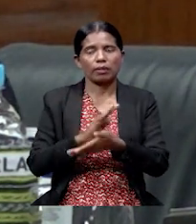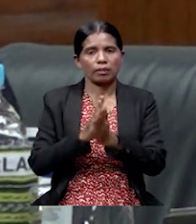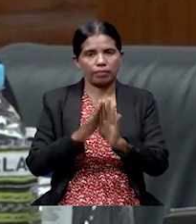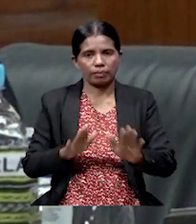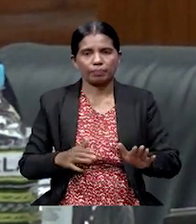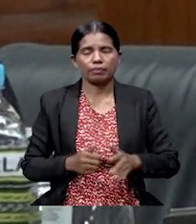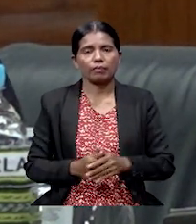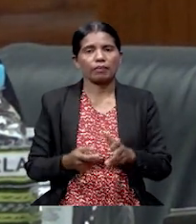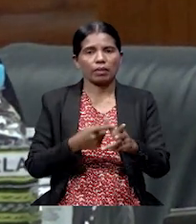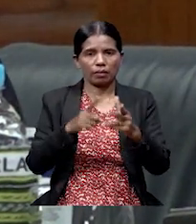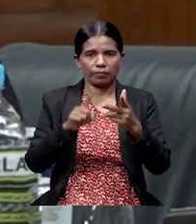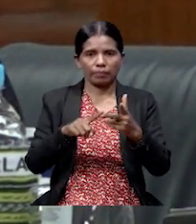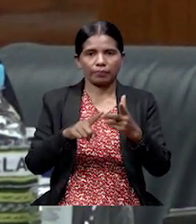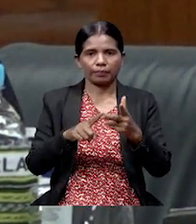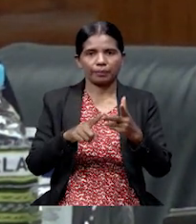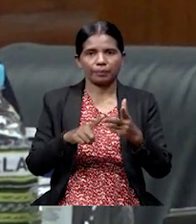Terceiro,